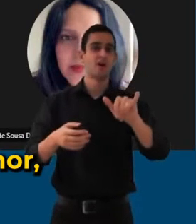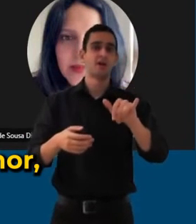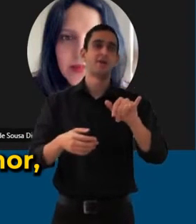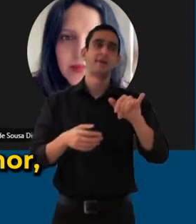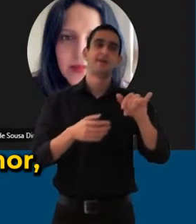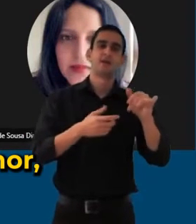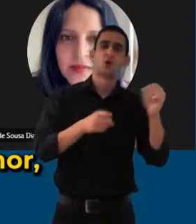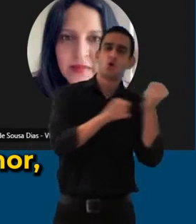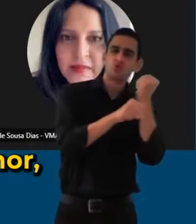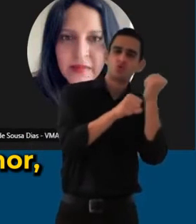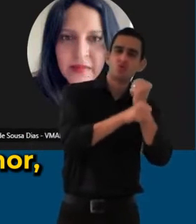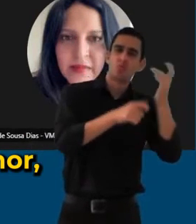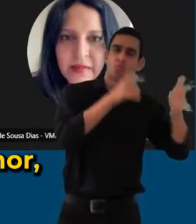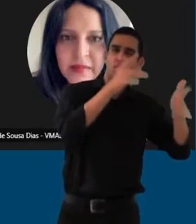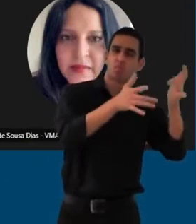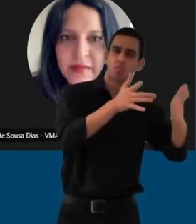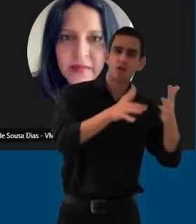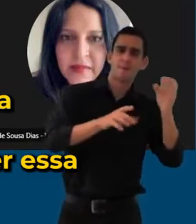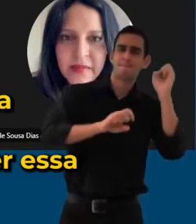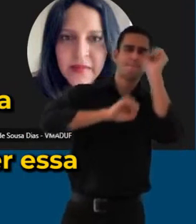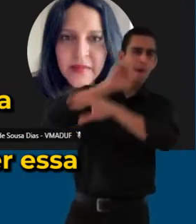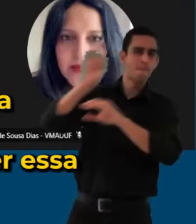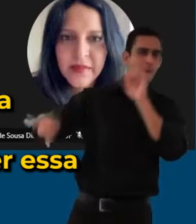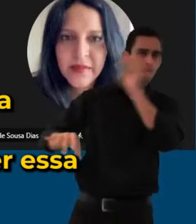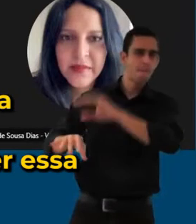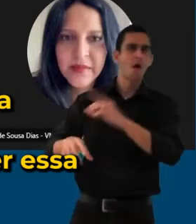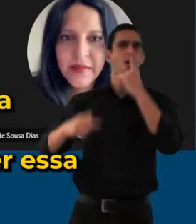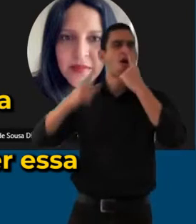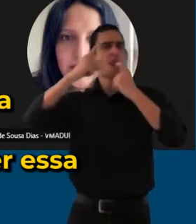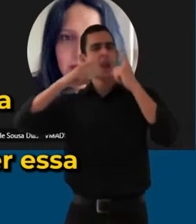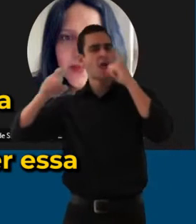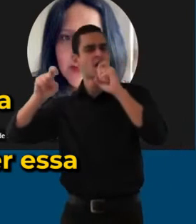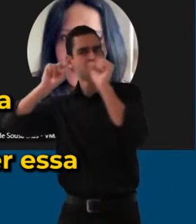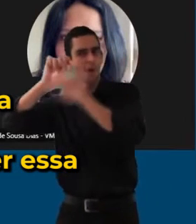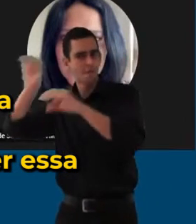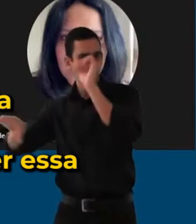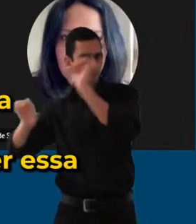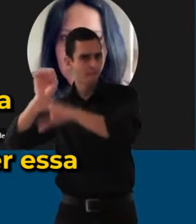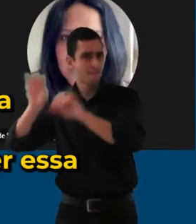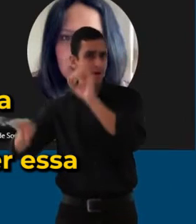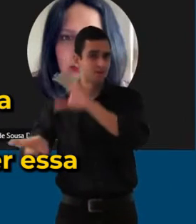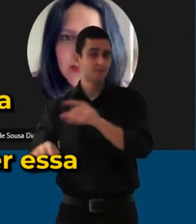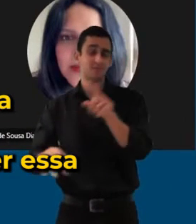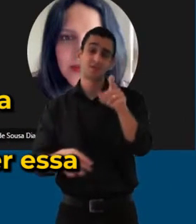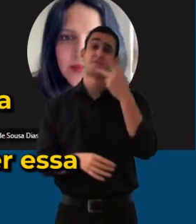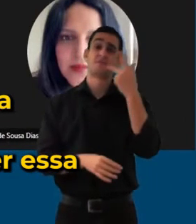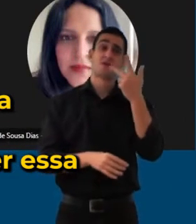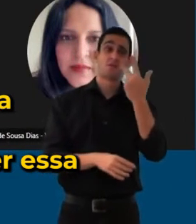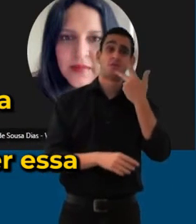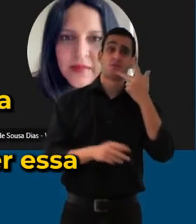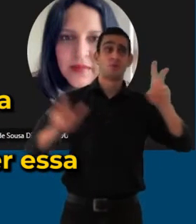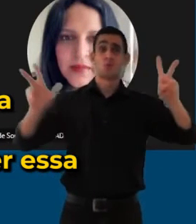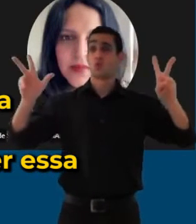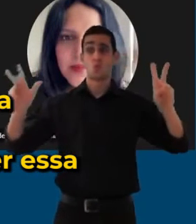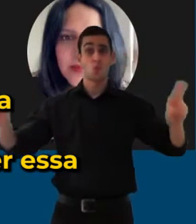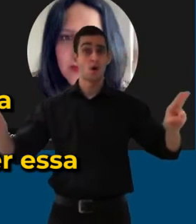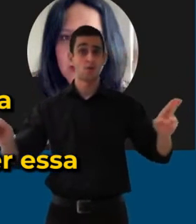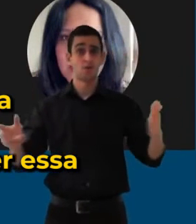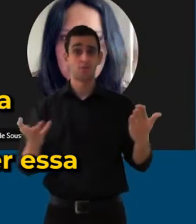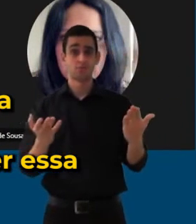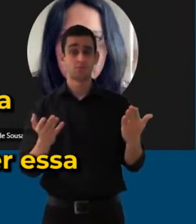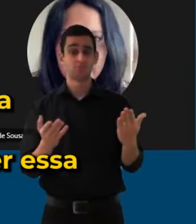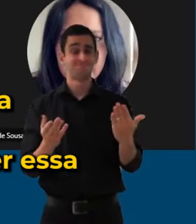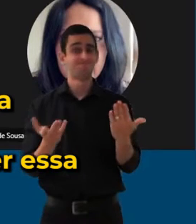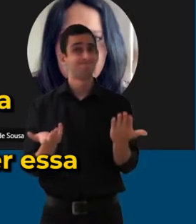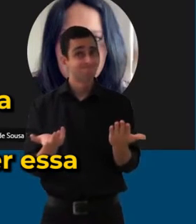senhor mesmo, no seu discurso, acabou deixando transparecer, que é o que estava acontecendo nessa região. O